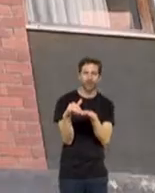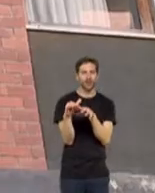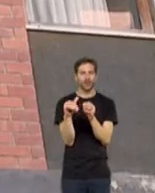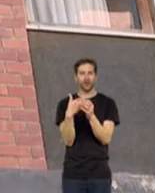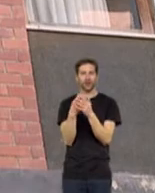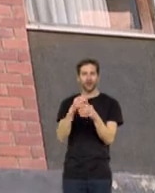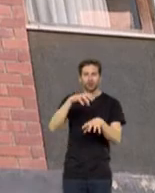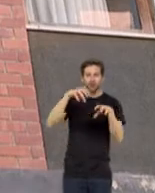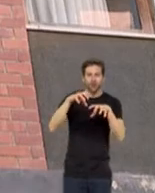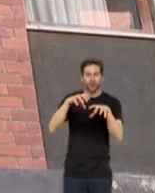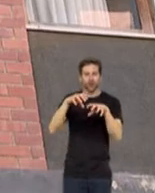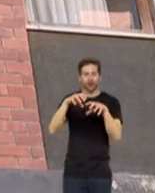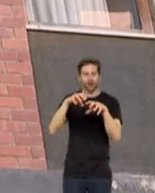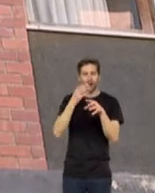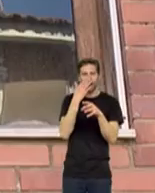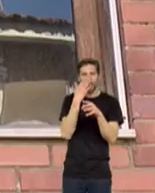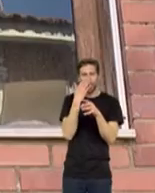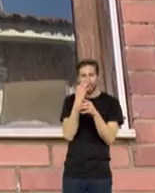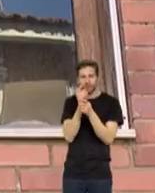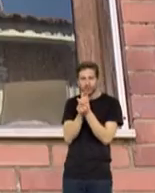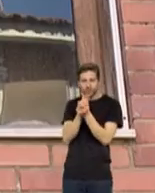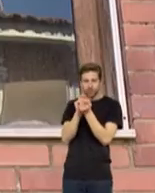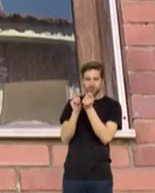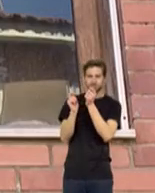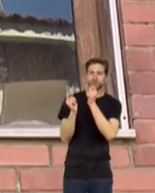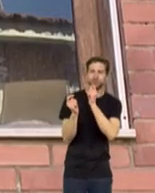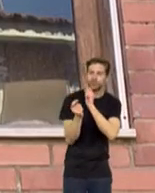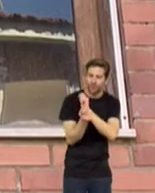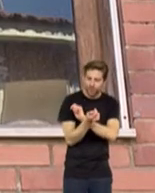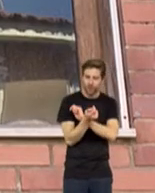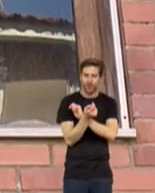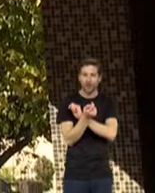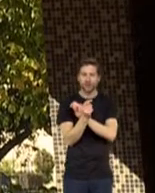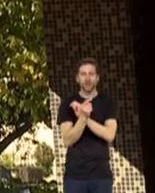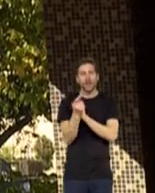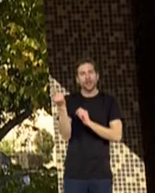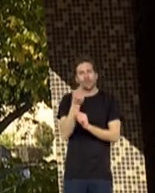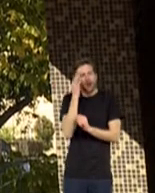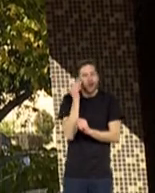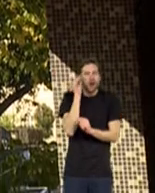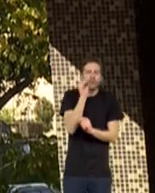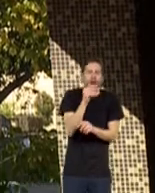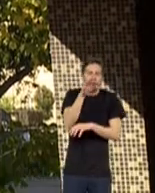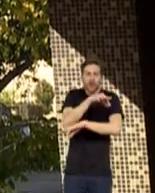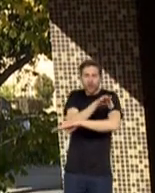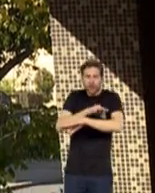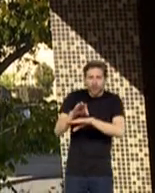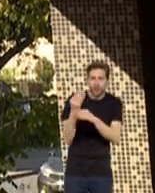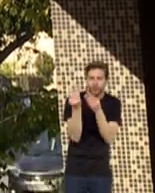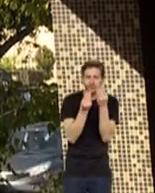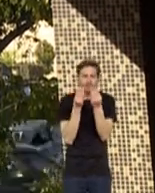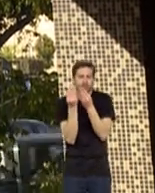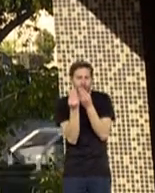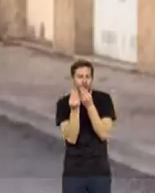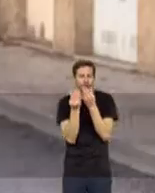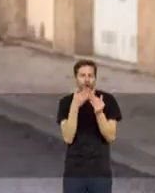conhecer seja feita respeitando a estética e a arquitetura que define este bairro e que